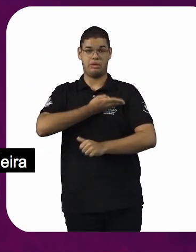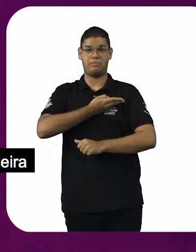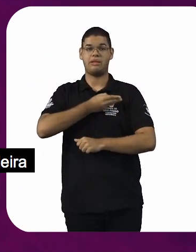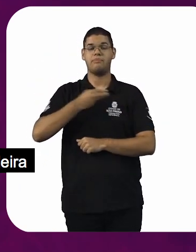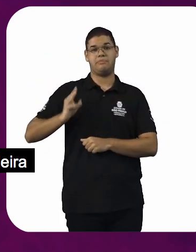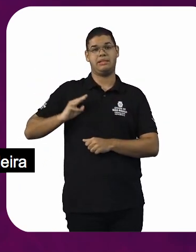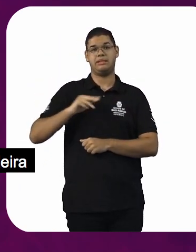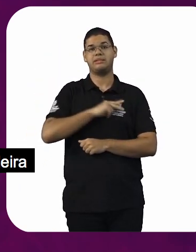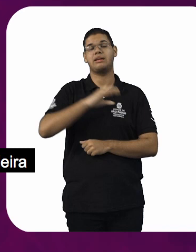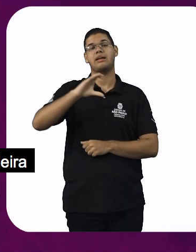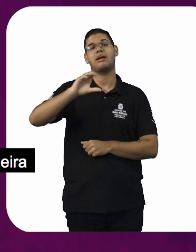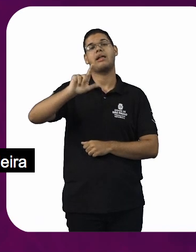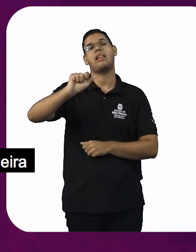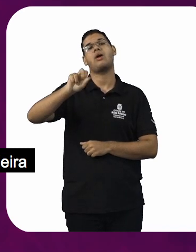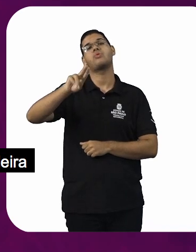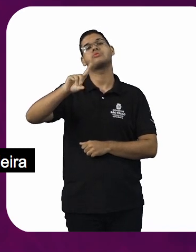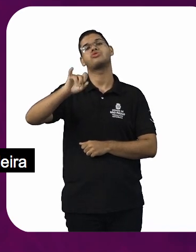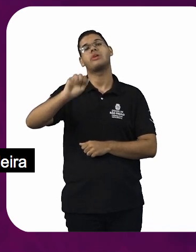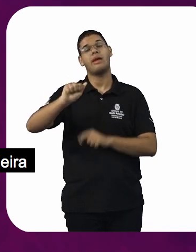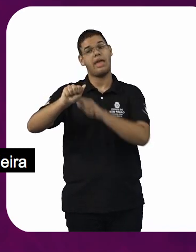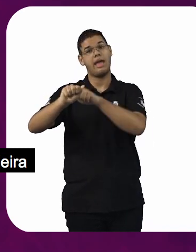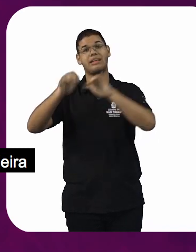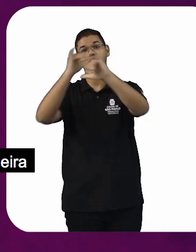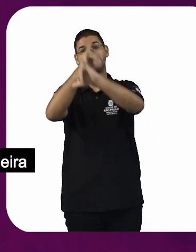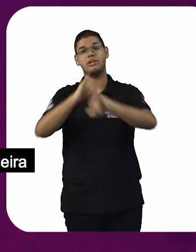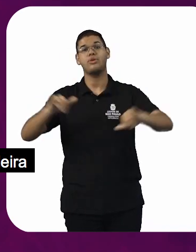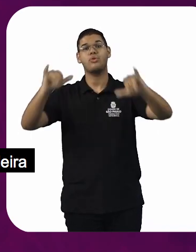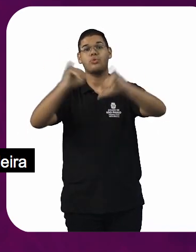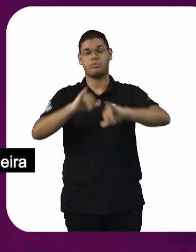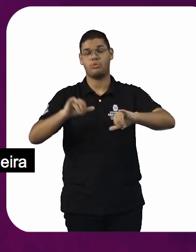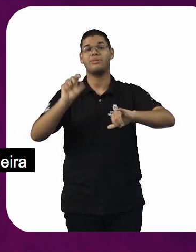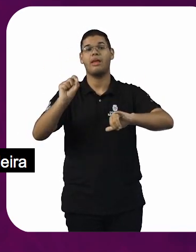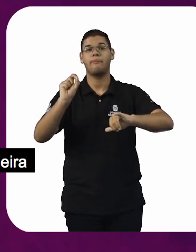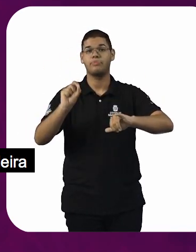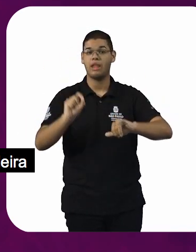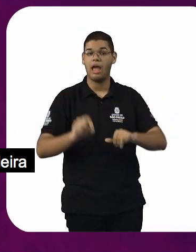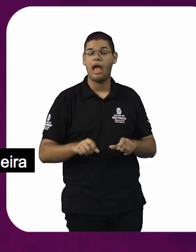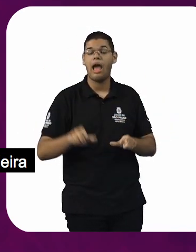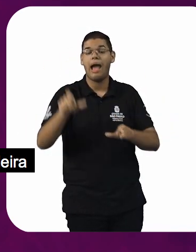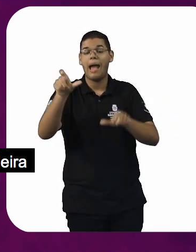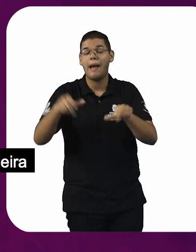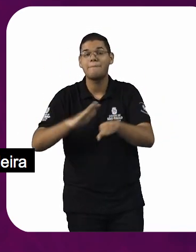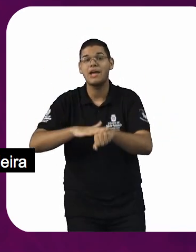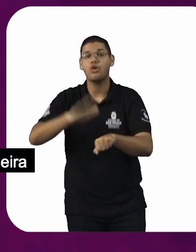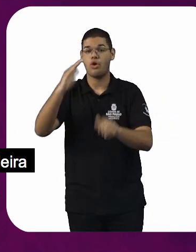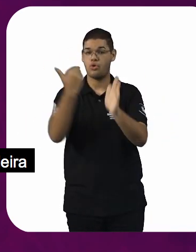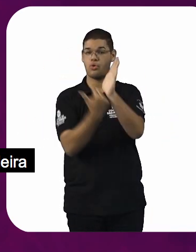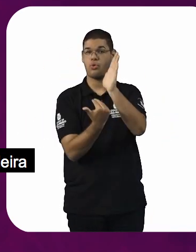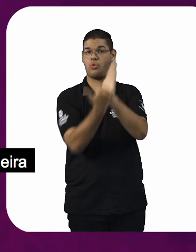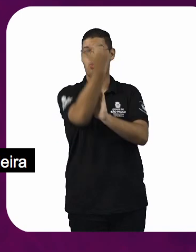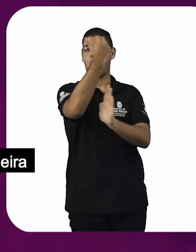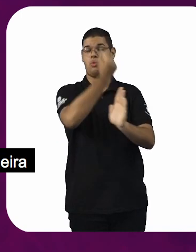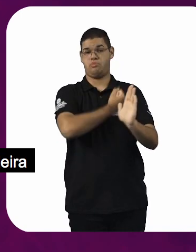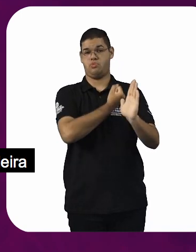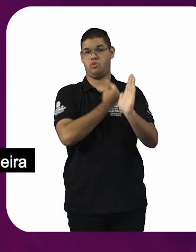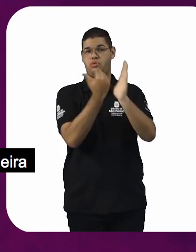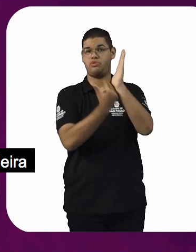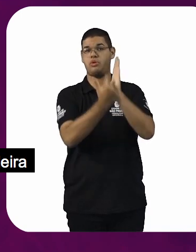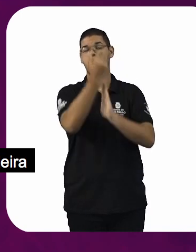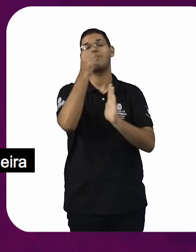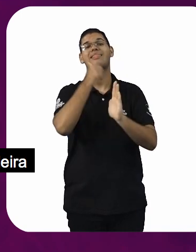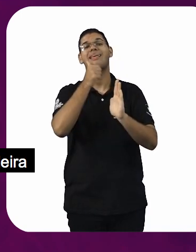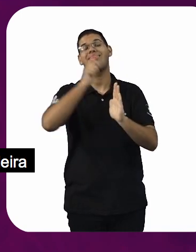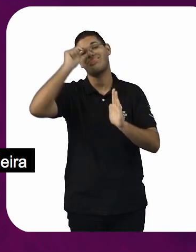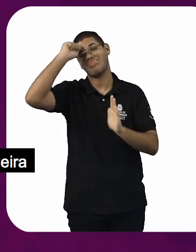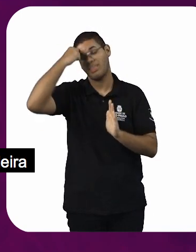Bucaneri, a maior faixa da população brasileira é de mulheres negras. Somos mais de